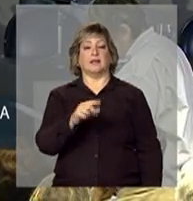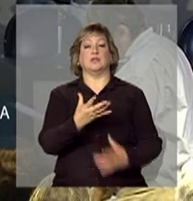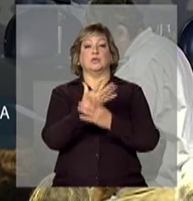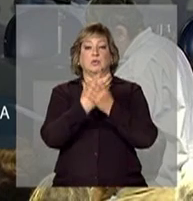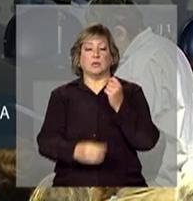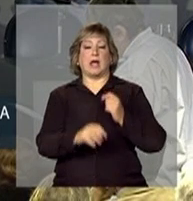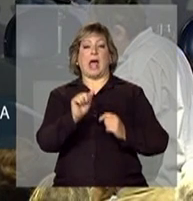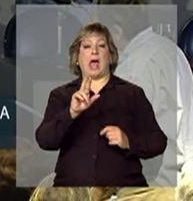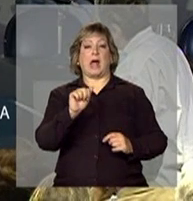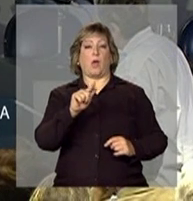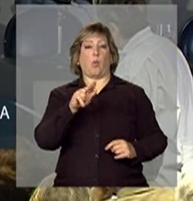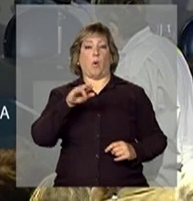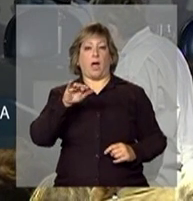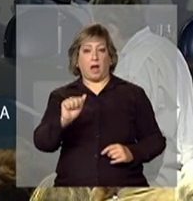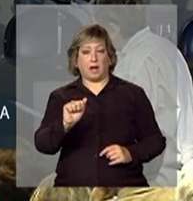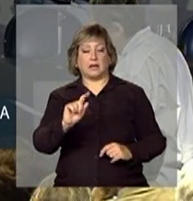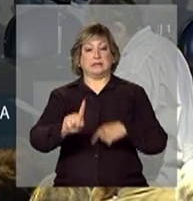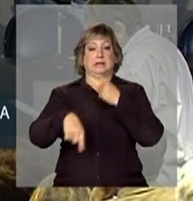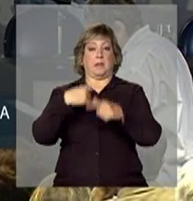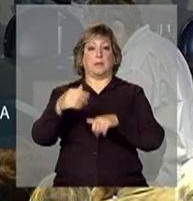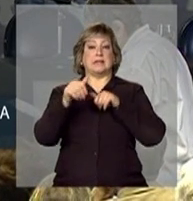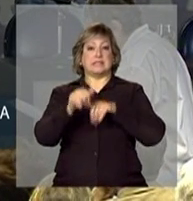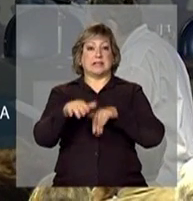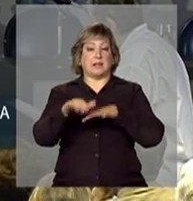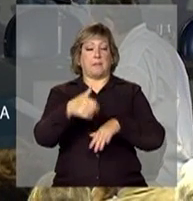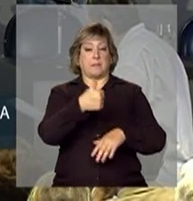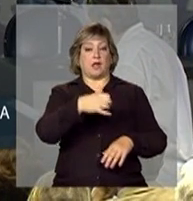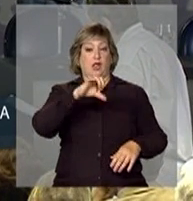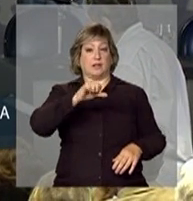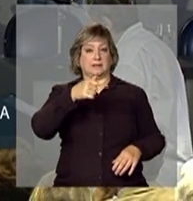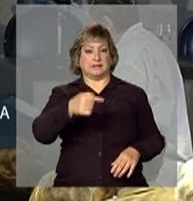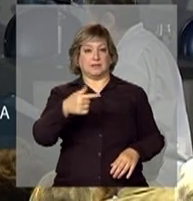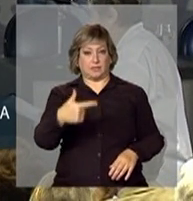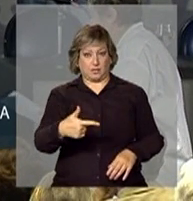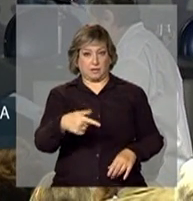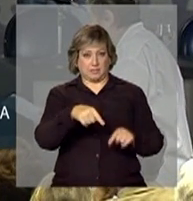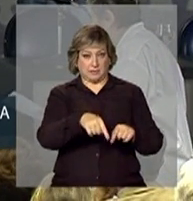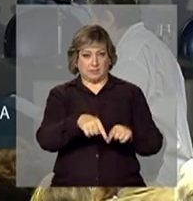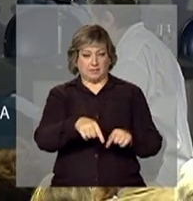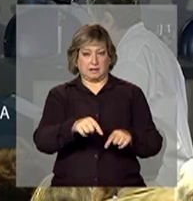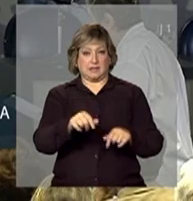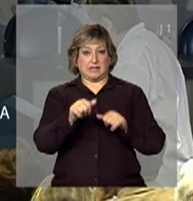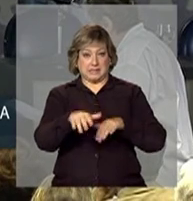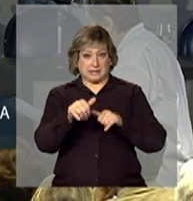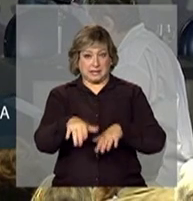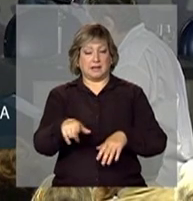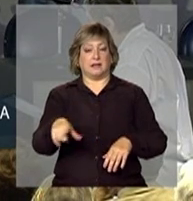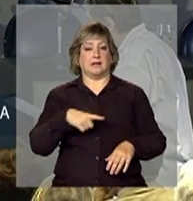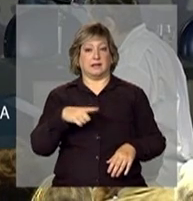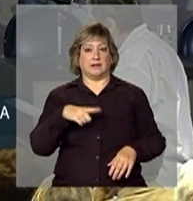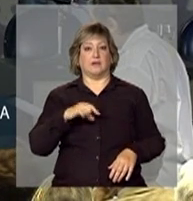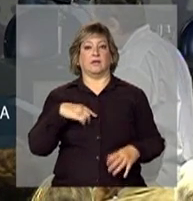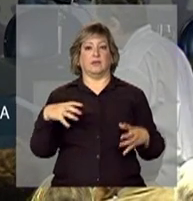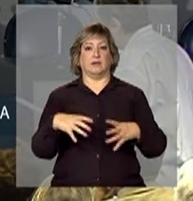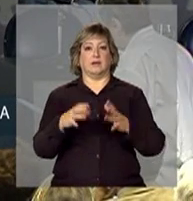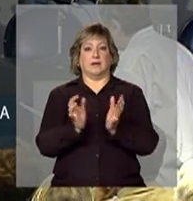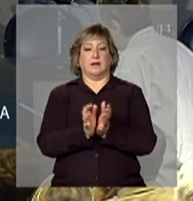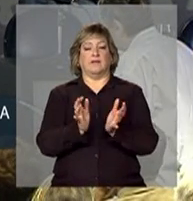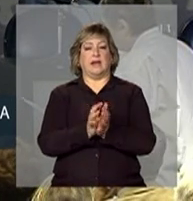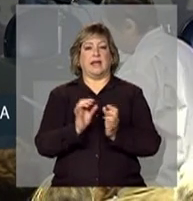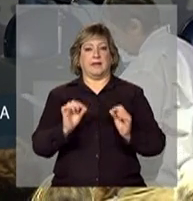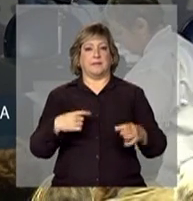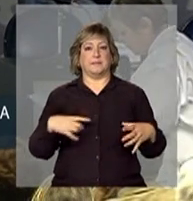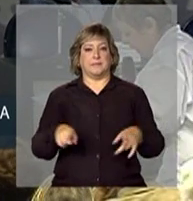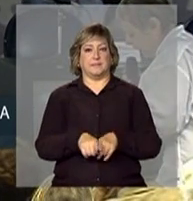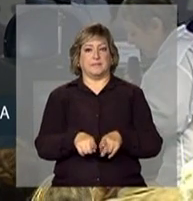desaparece no Araguaia em setembro de 1972. Em dezembro, a Marinha inclui o nome dela no prontuário de